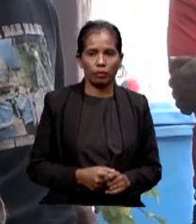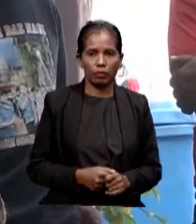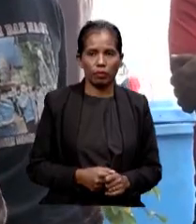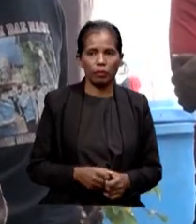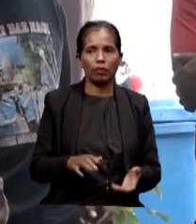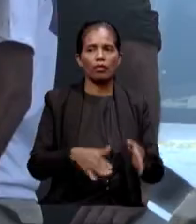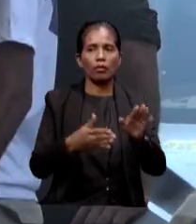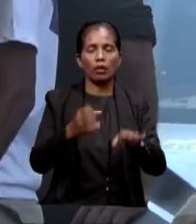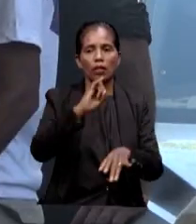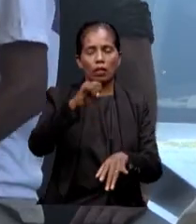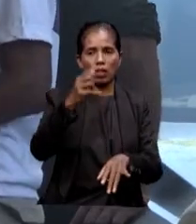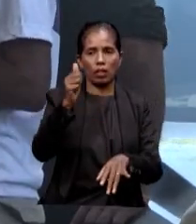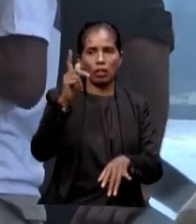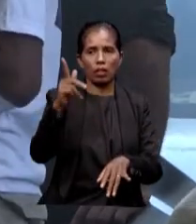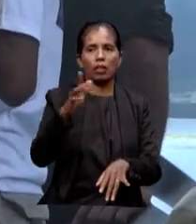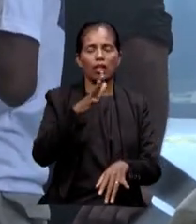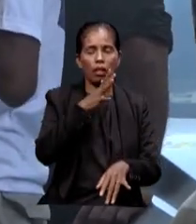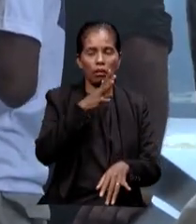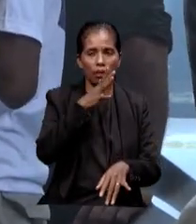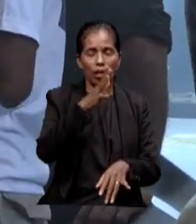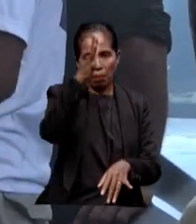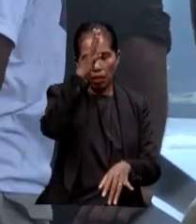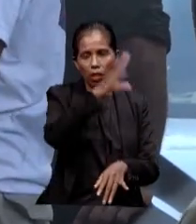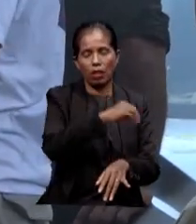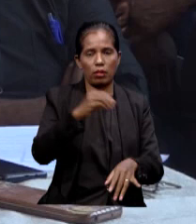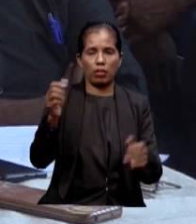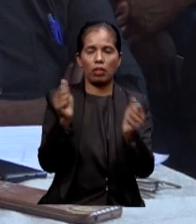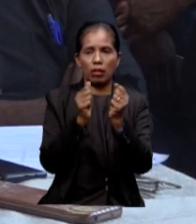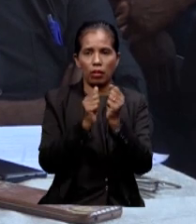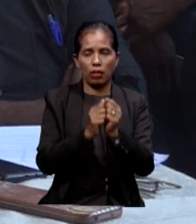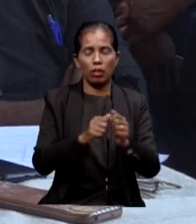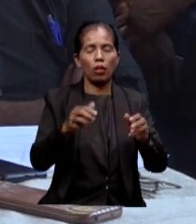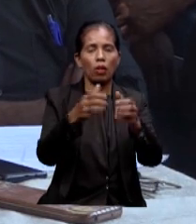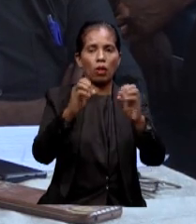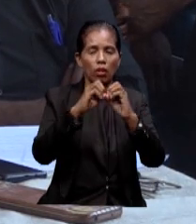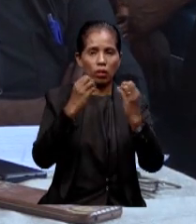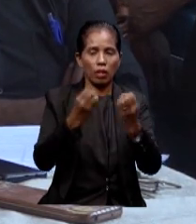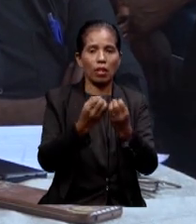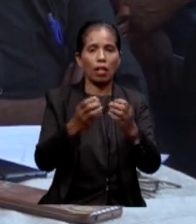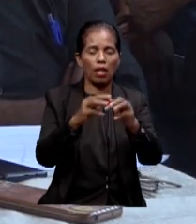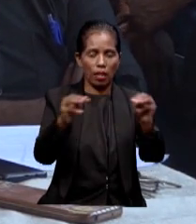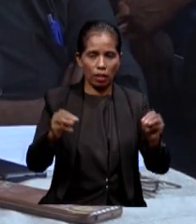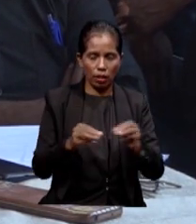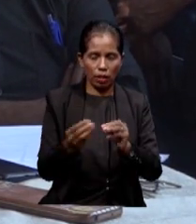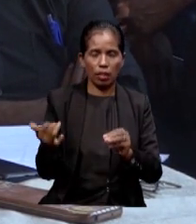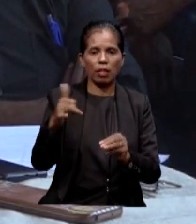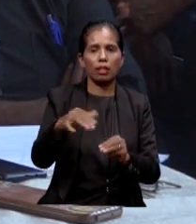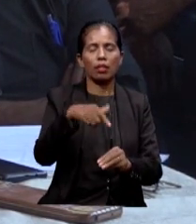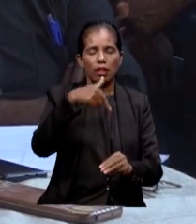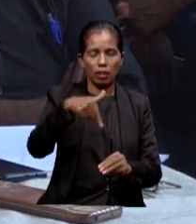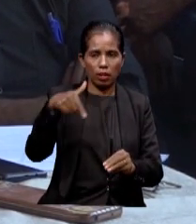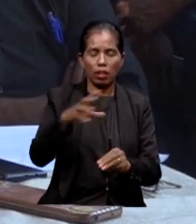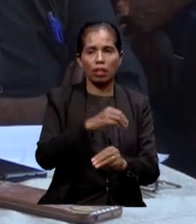Matabian Isaac Sinarai da Costa ni aman ho autoridade local no autoridade arte marcial IKS, ho arte ritual 77